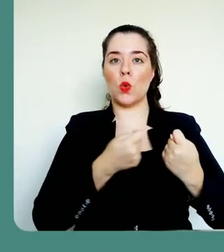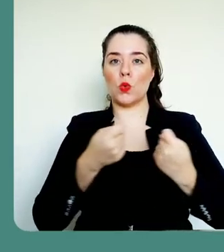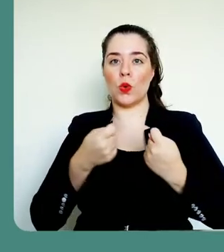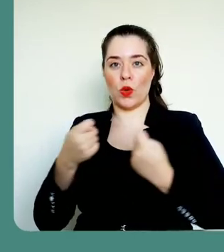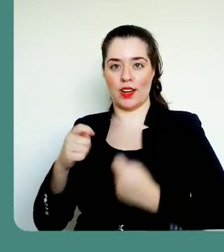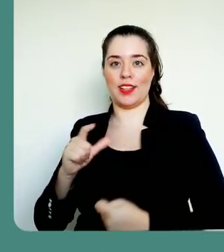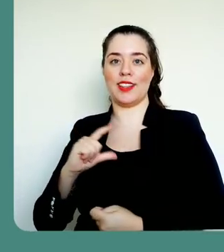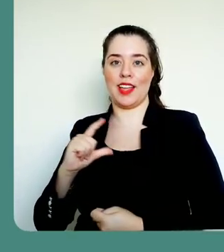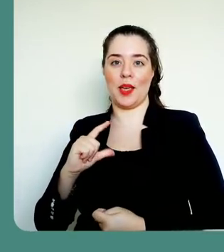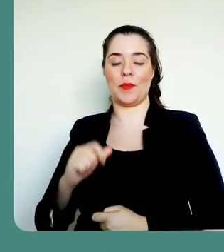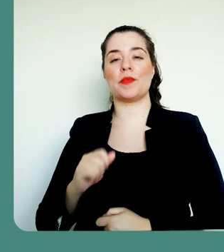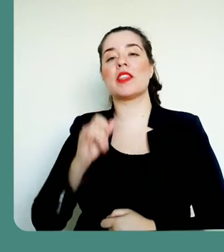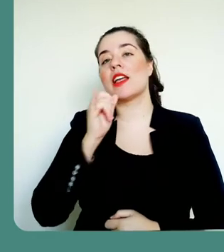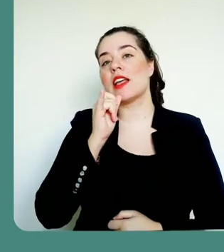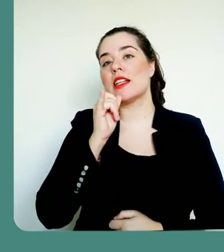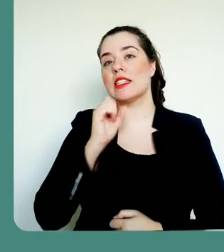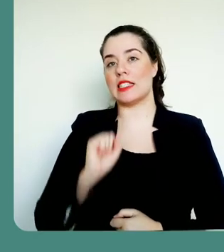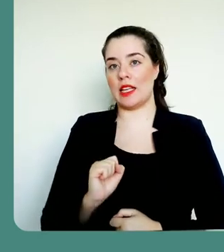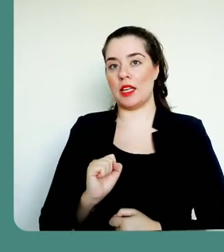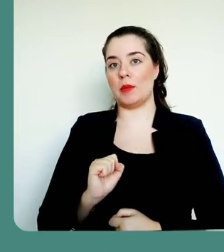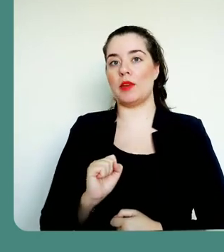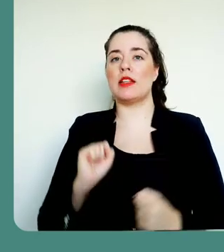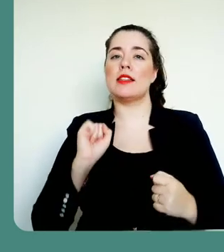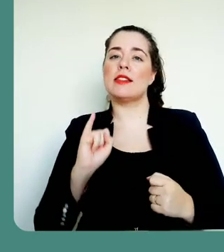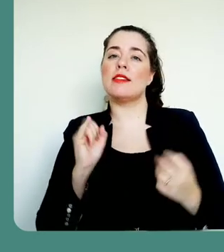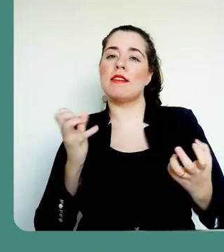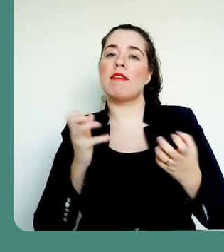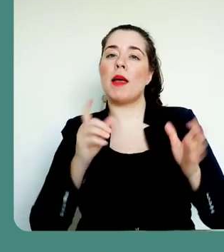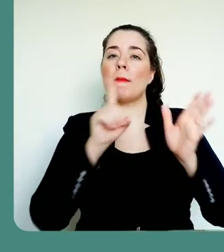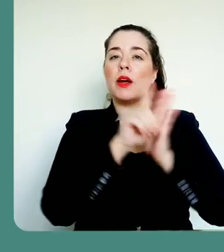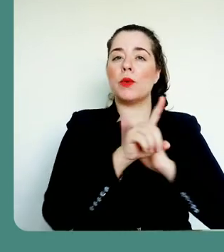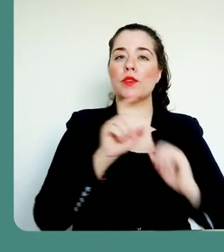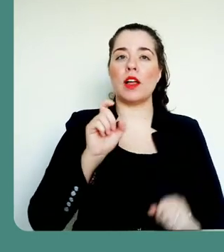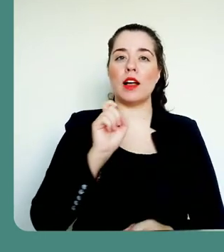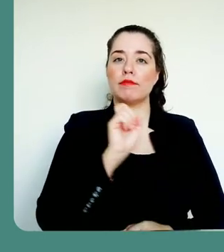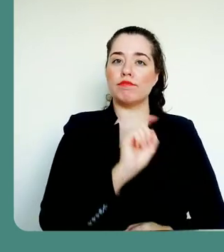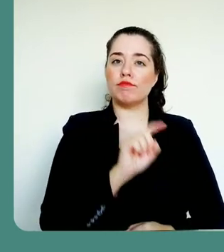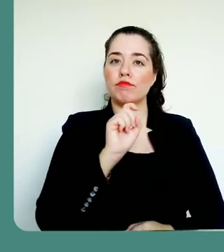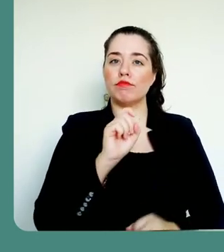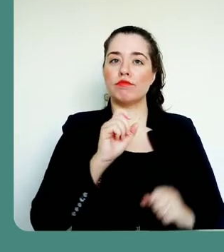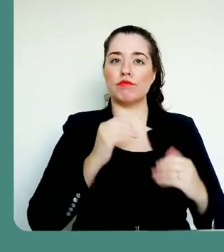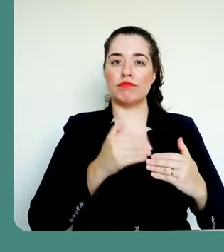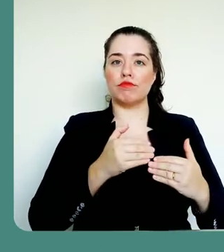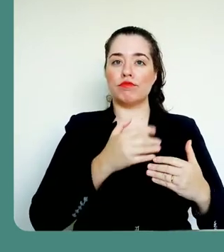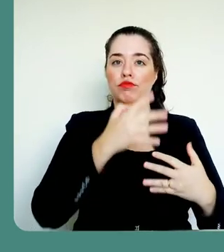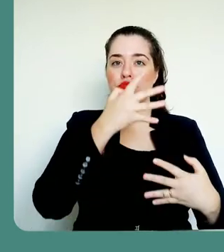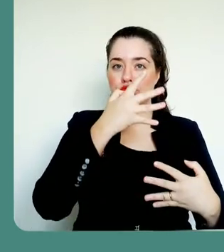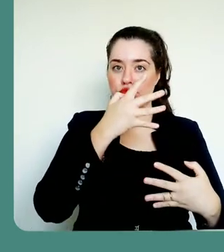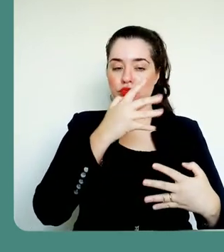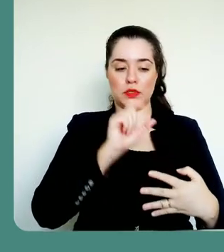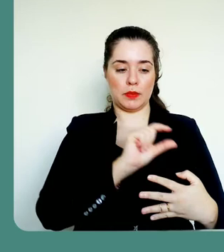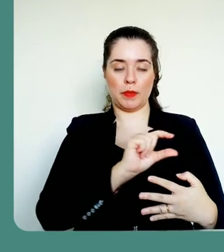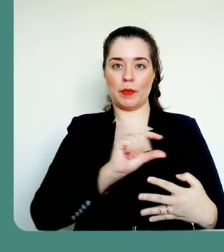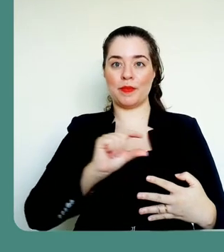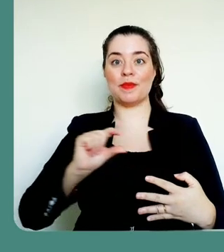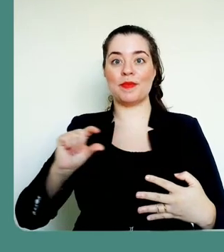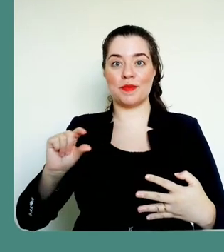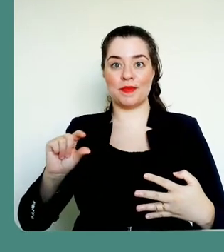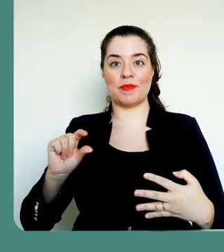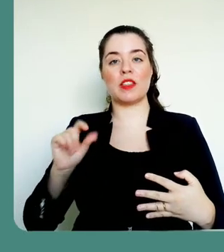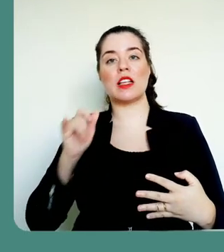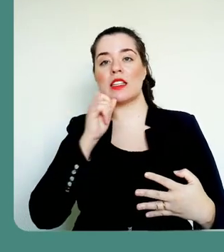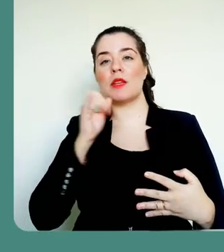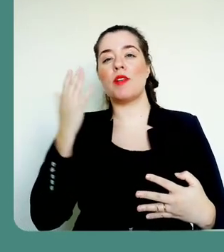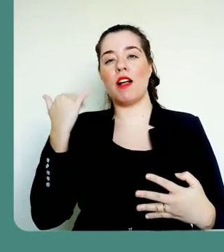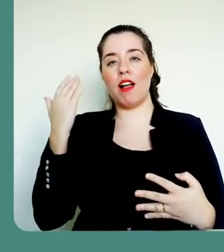botões de comandos aqui na parte de baixo. Então, por exemplo, se eu quero fazer uma pergunta, basta eu selecionar uma daquelas que